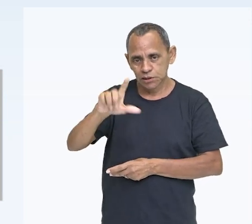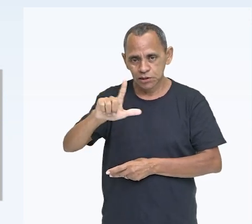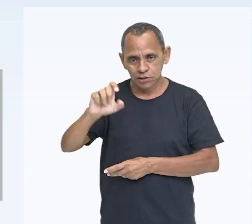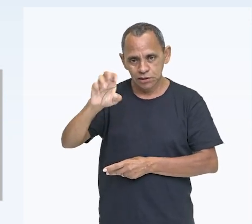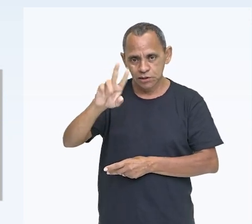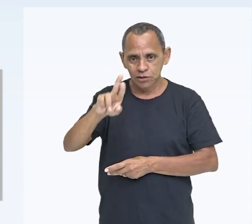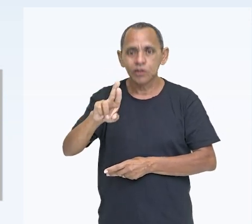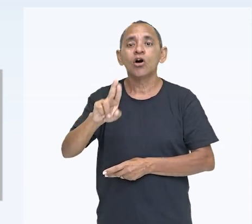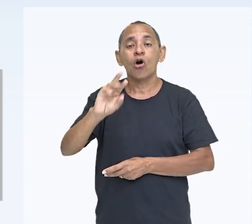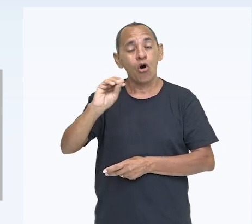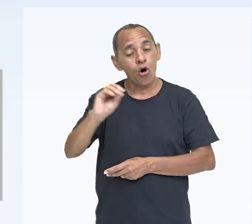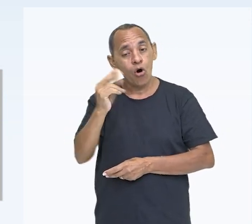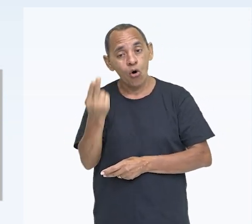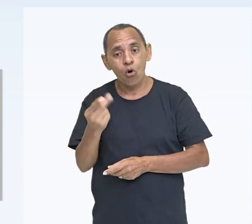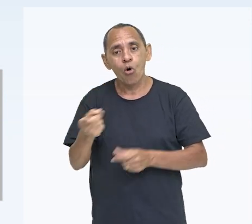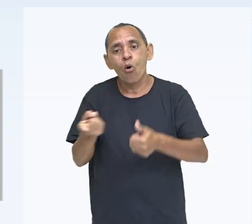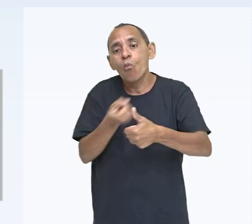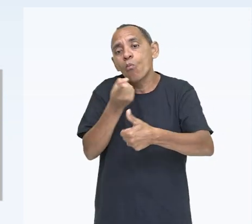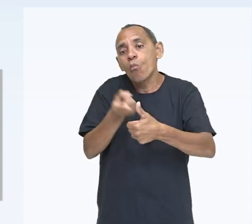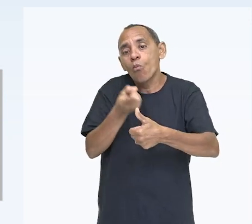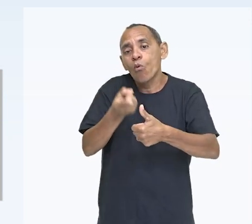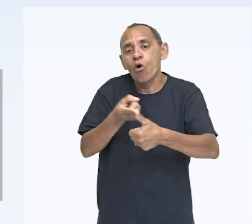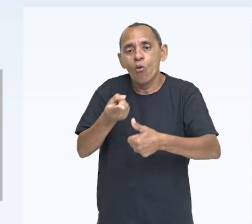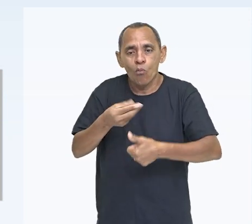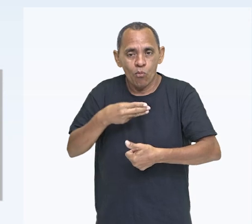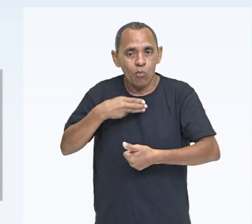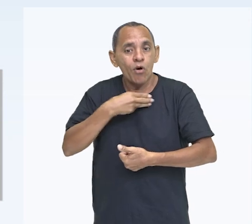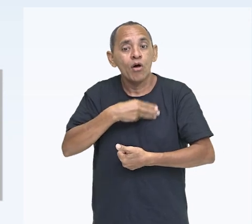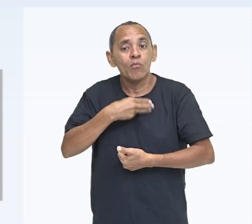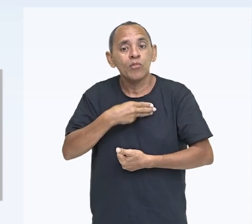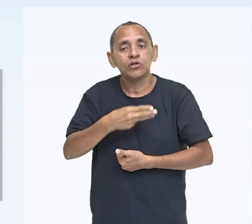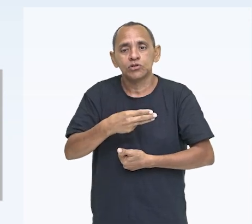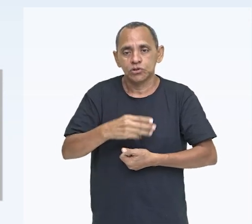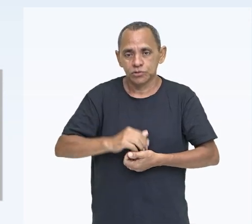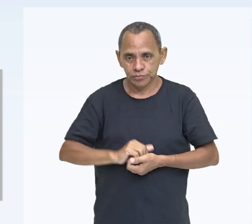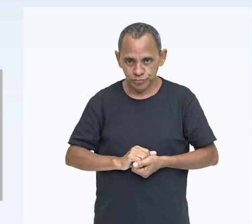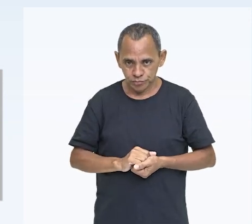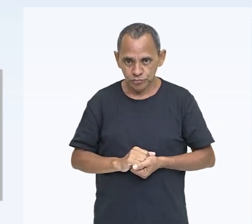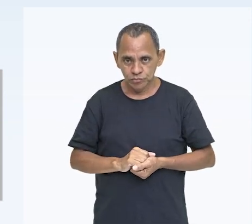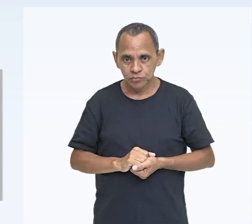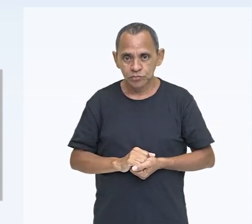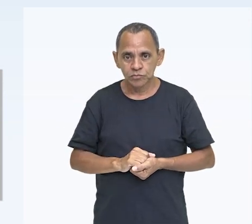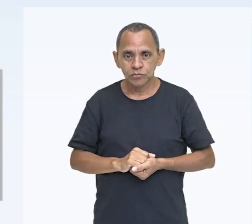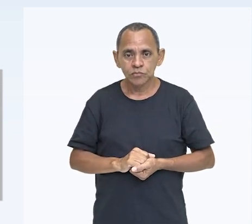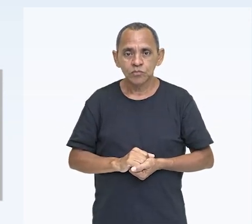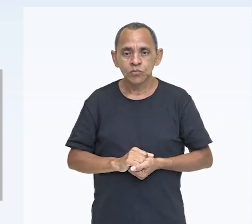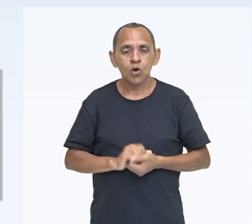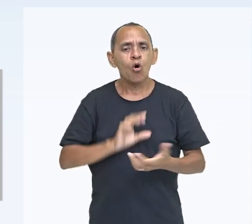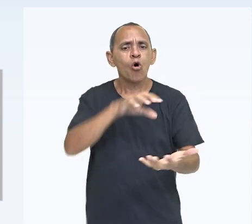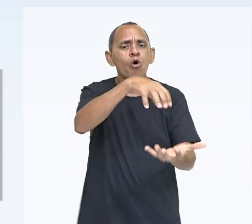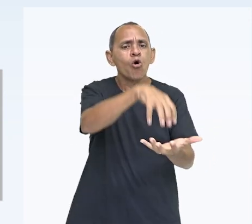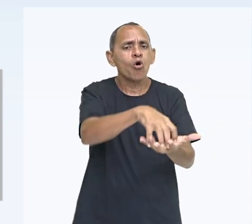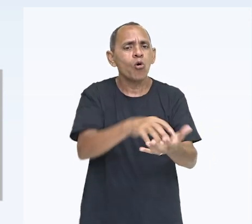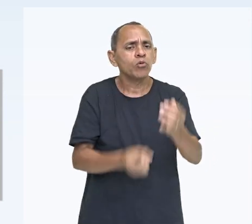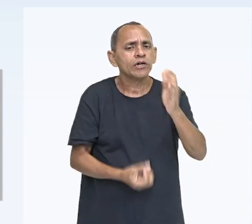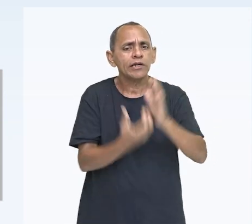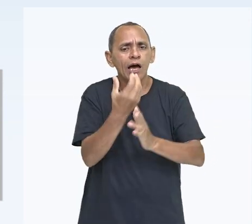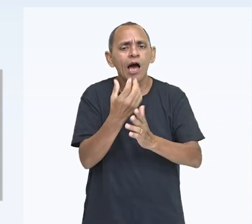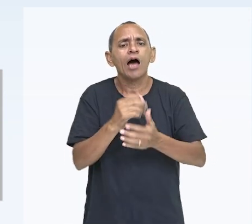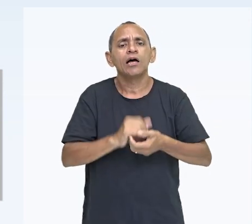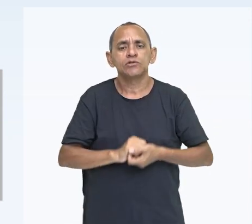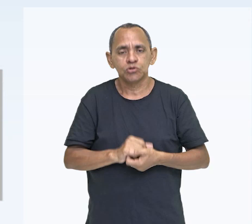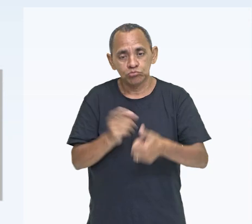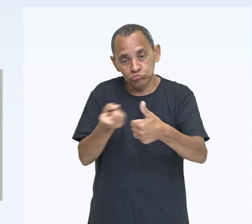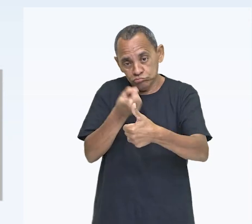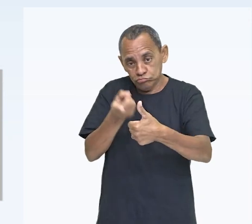ele é exercido pelo parlamento, por meio do gabinete formado pelo primeiro-ministro e